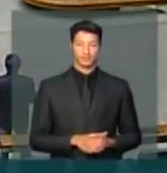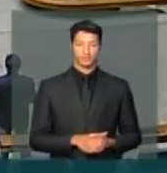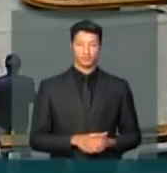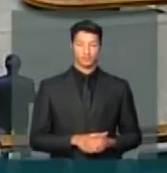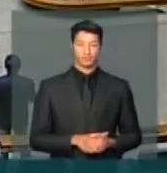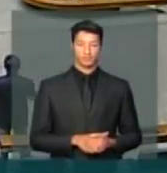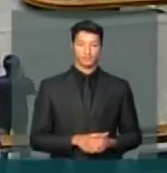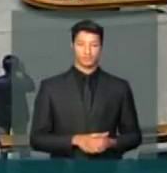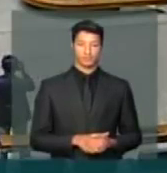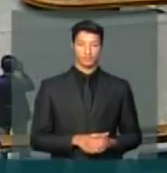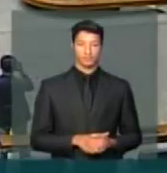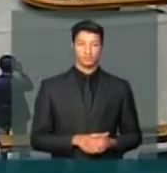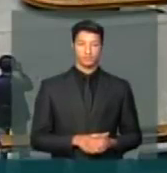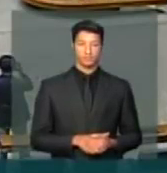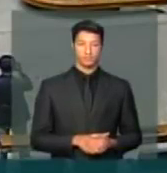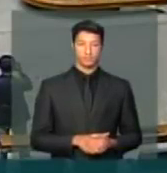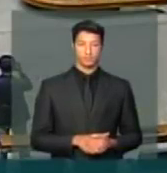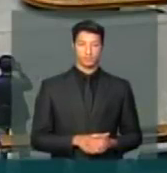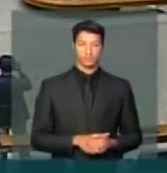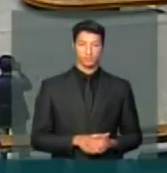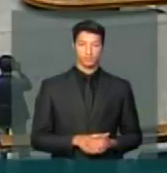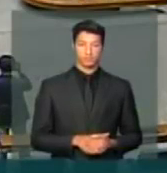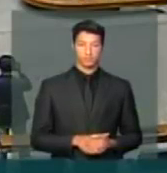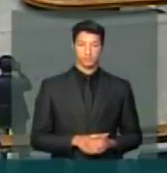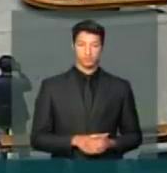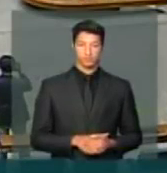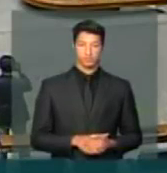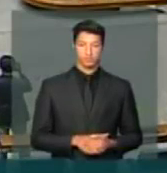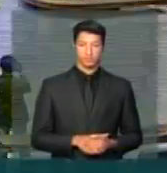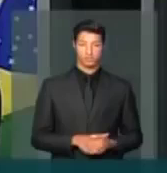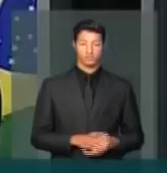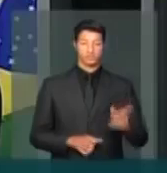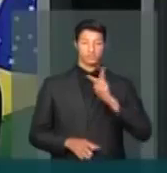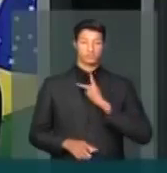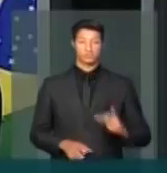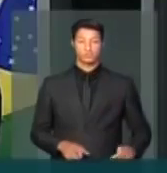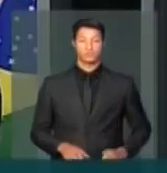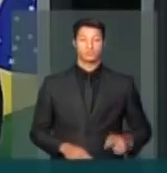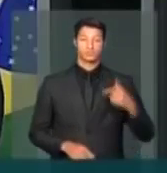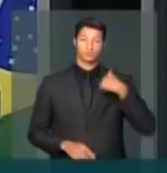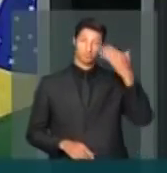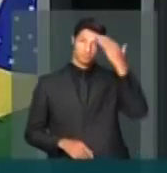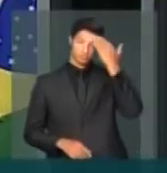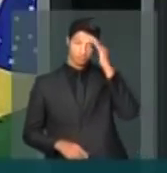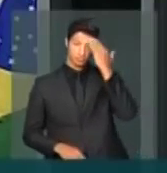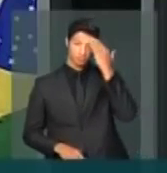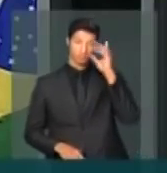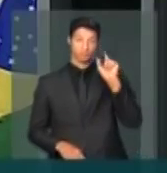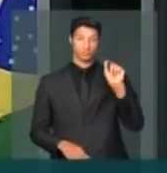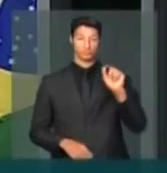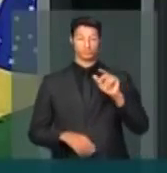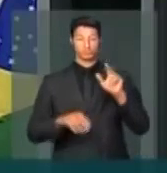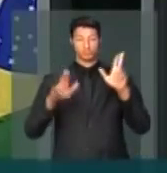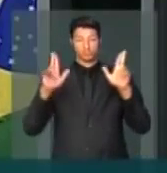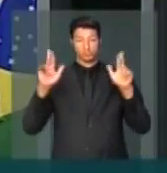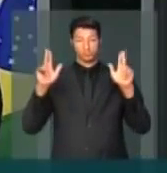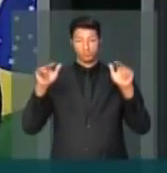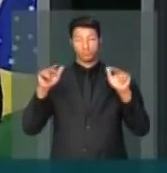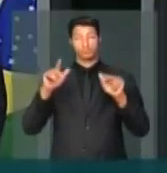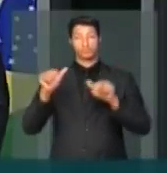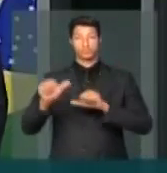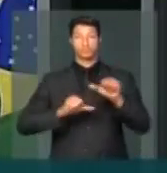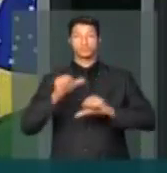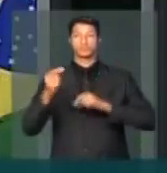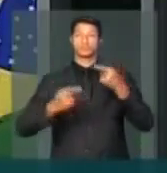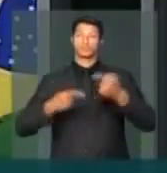Vai, deputado. Sem som. Alô. Pequeno problema. Senhor presidente, eu entendo que o tema